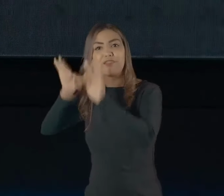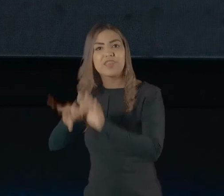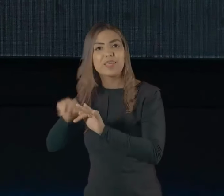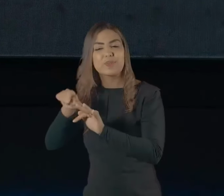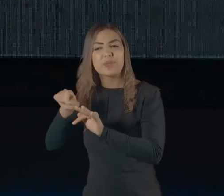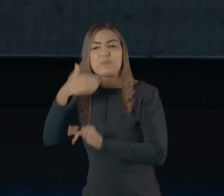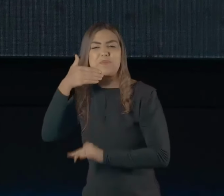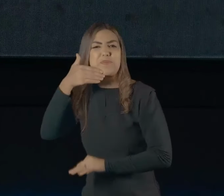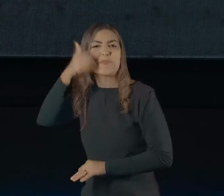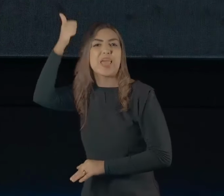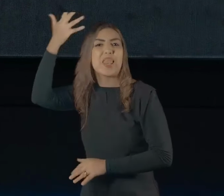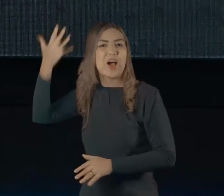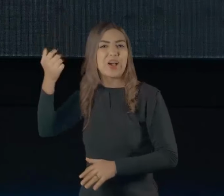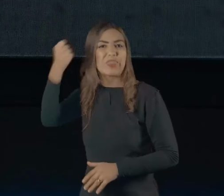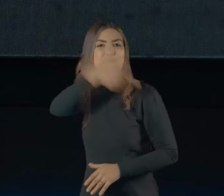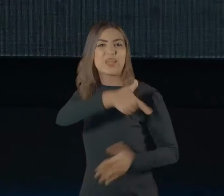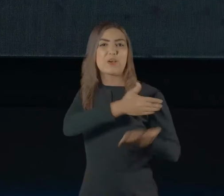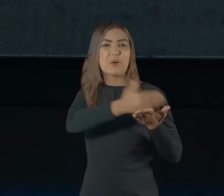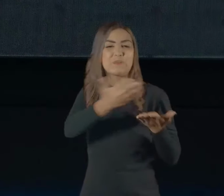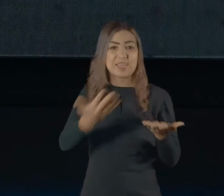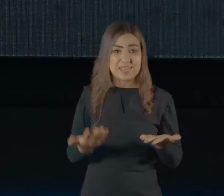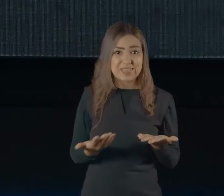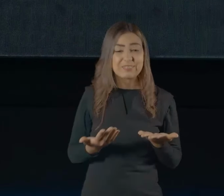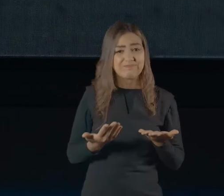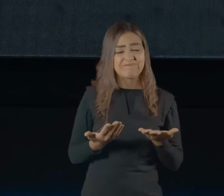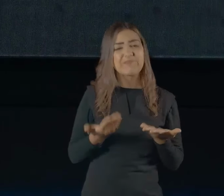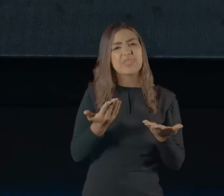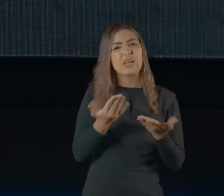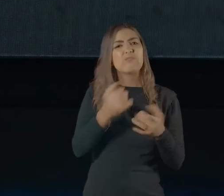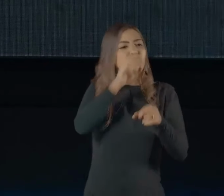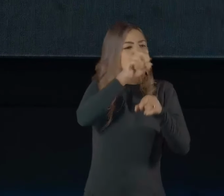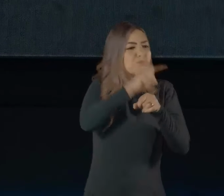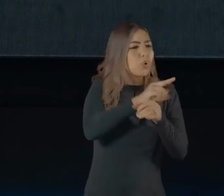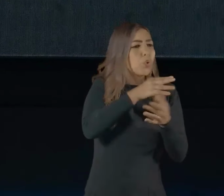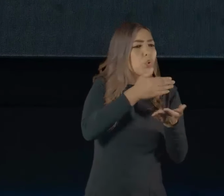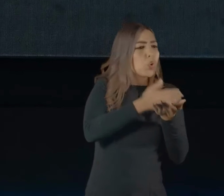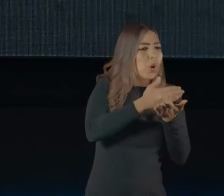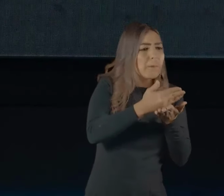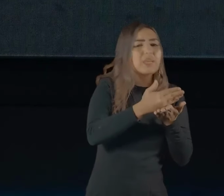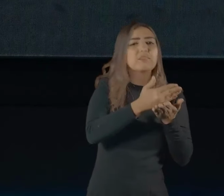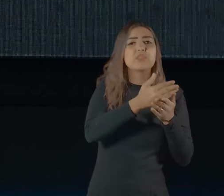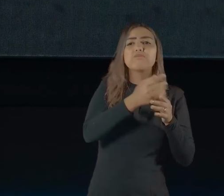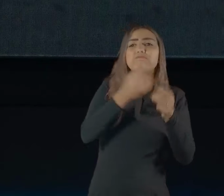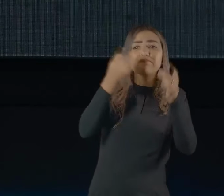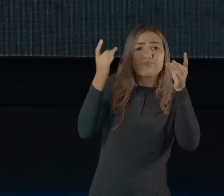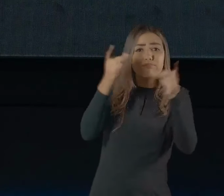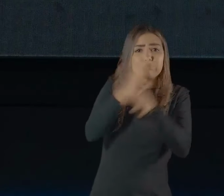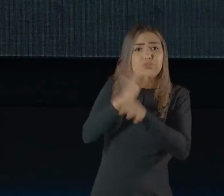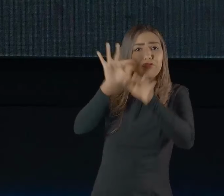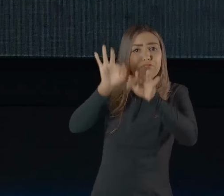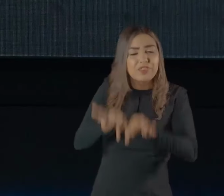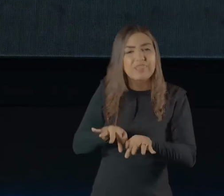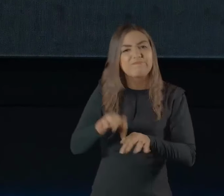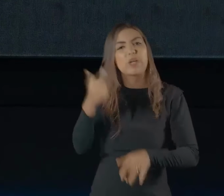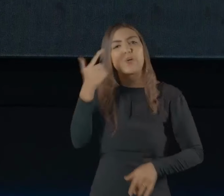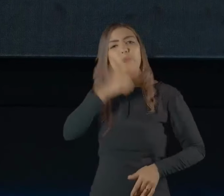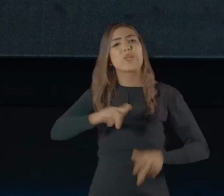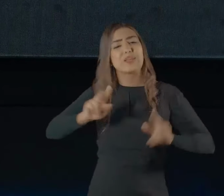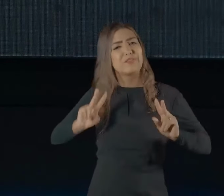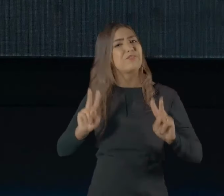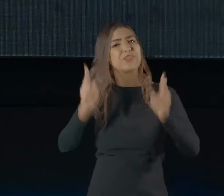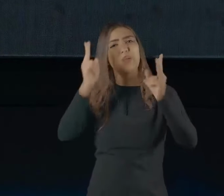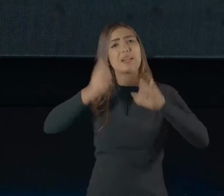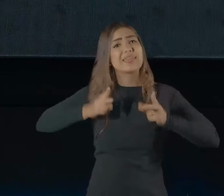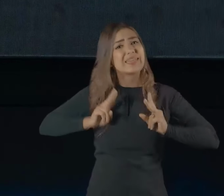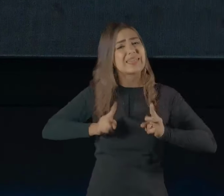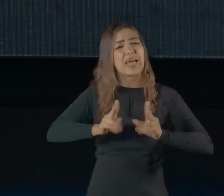o começo. Bendito serás ao entrares e bendito serás ao saíres.